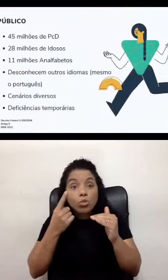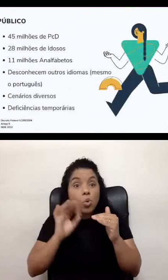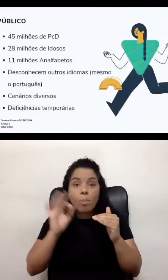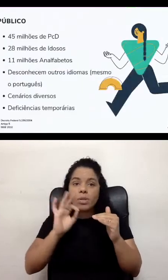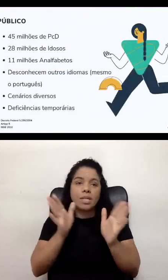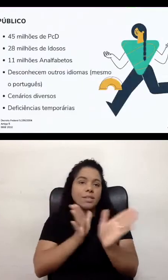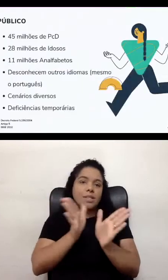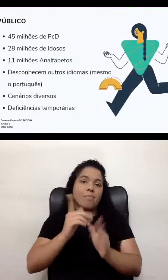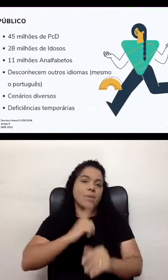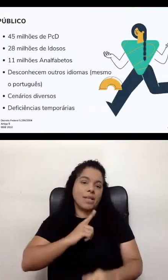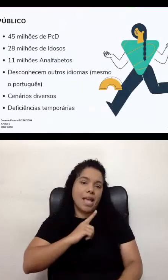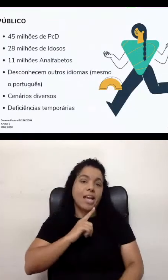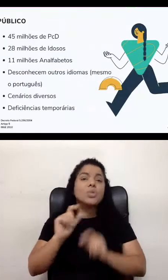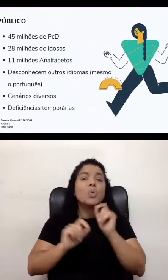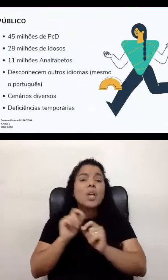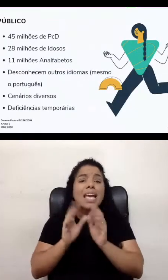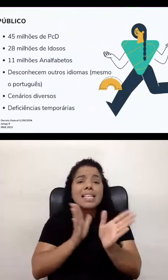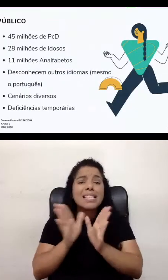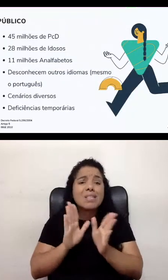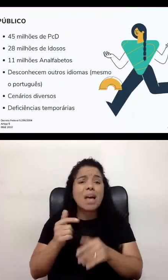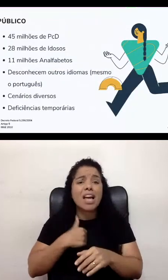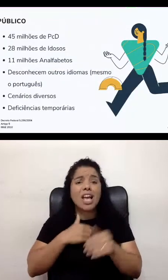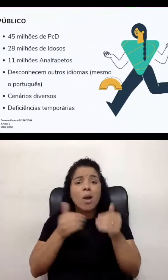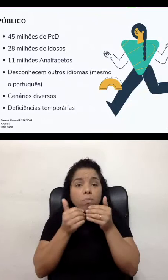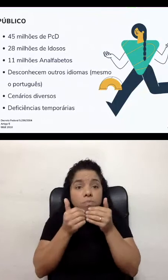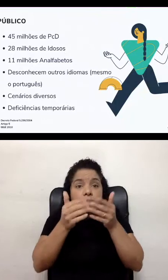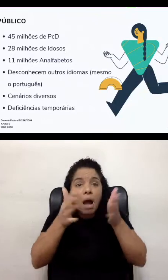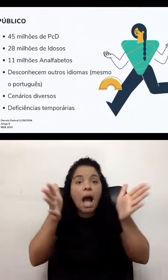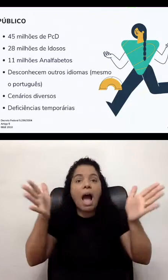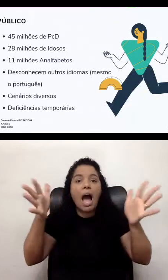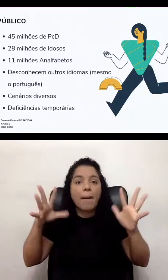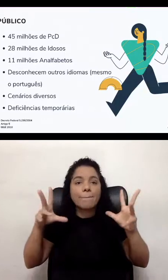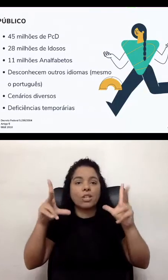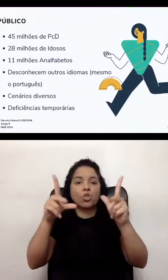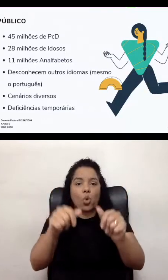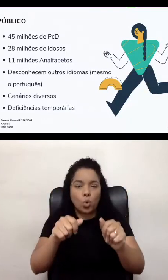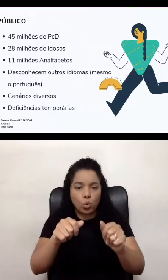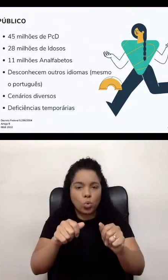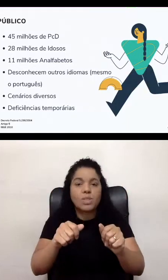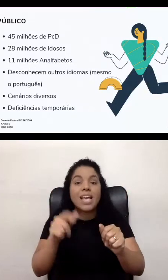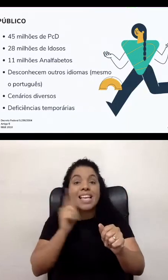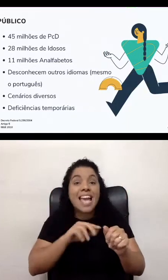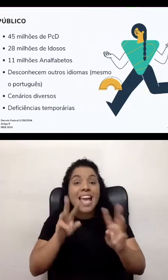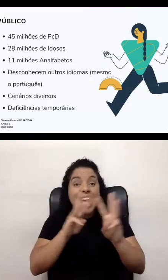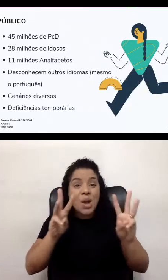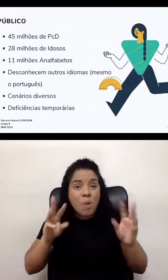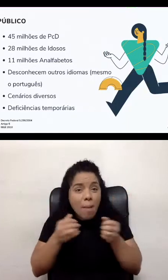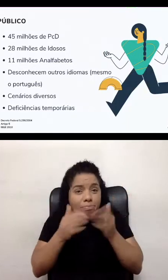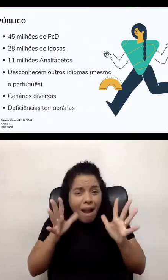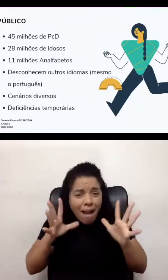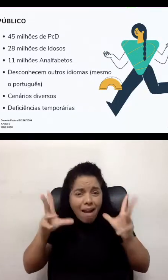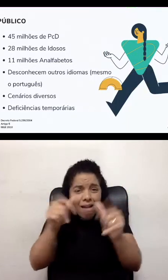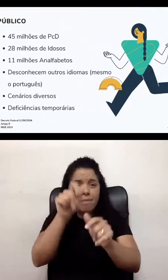acessibilidade, gente? Acessibilidade é eu abrir o mundo para todos. é eu abrir a web para todas as